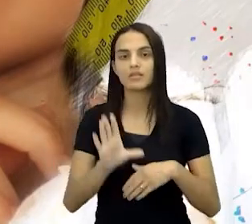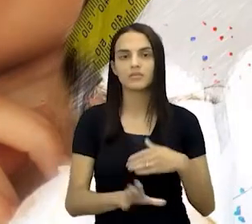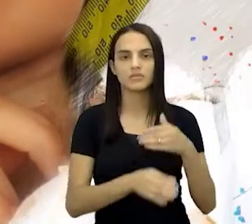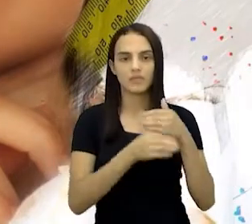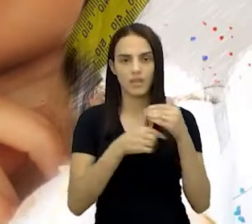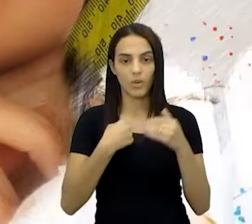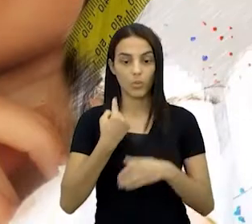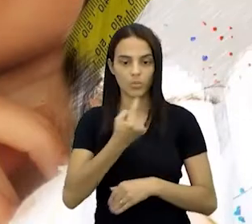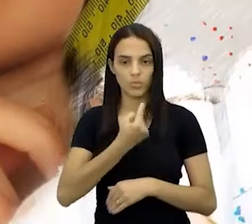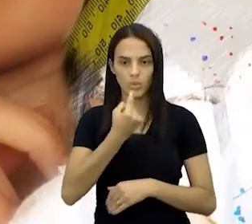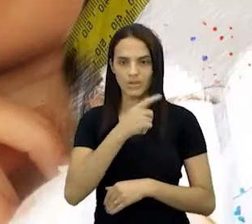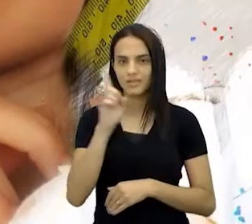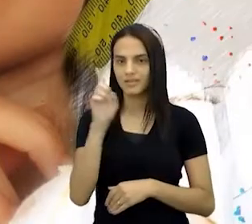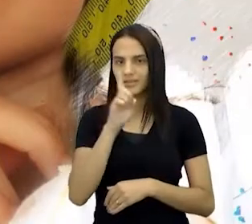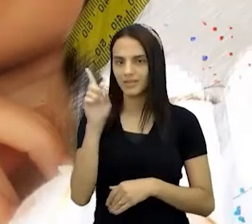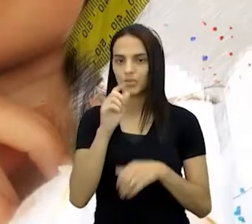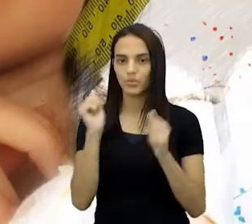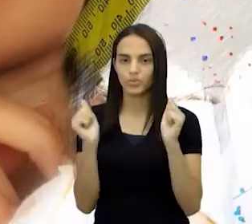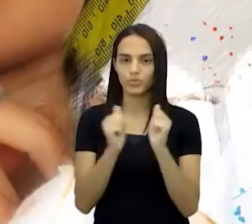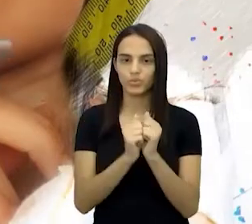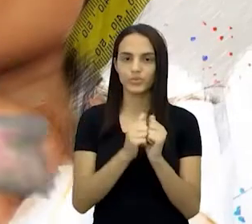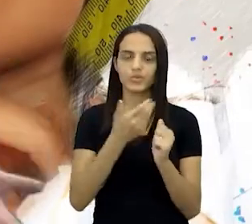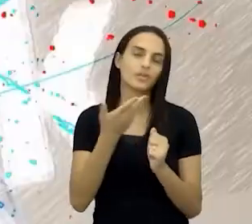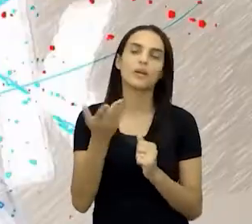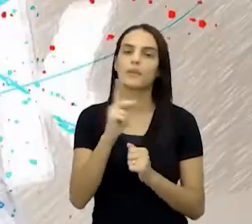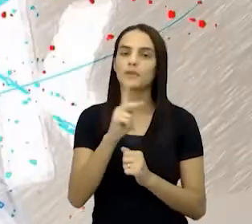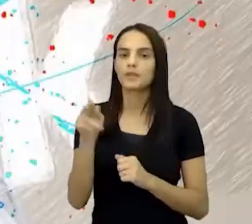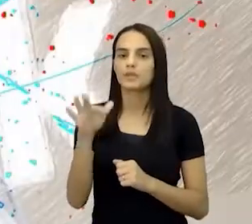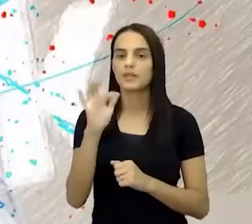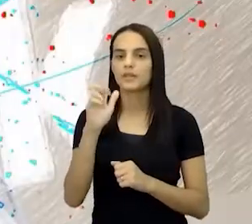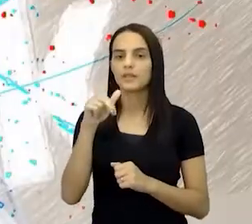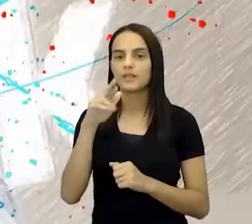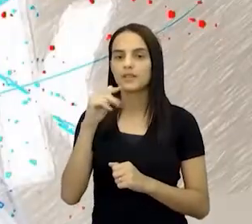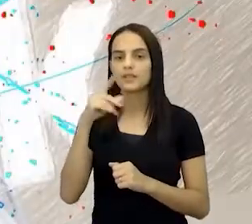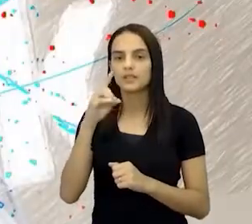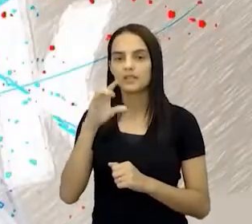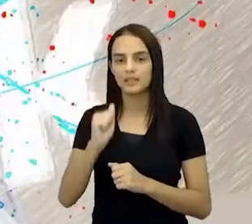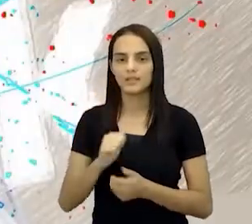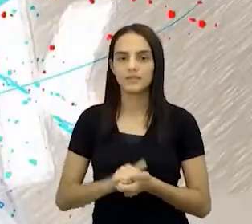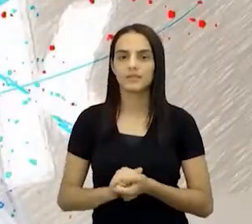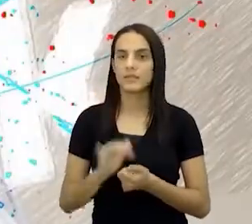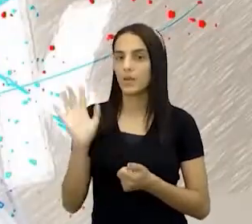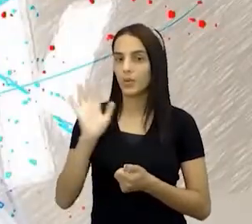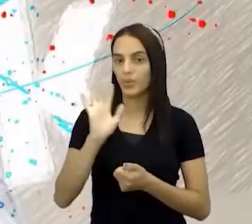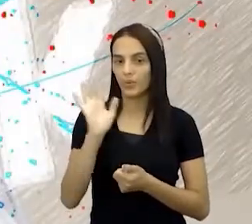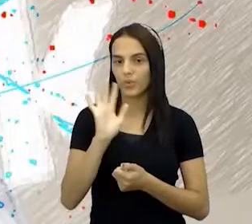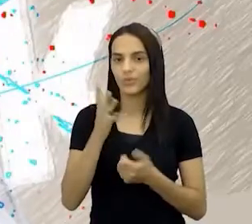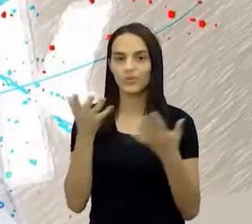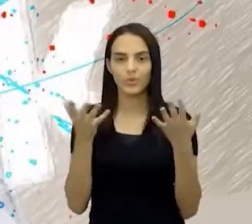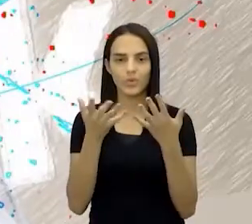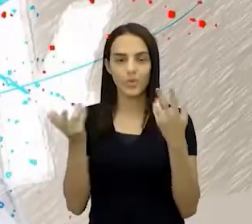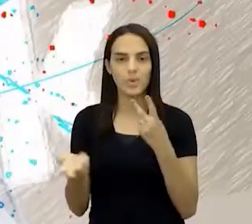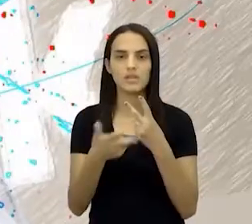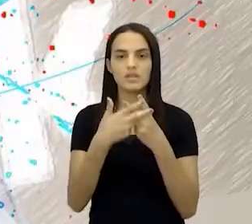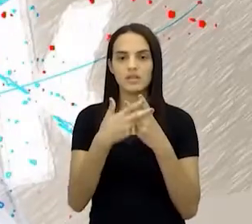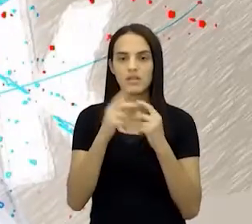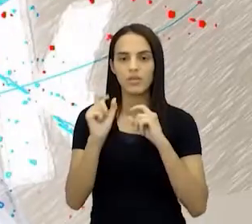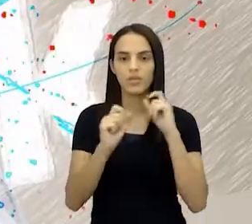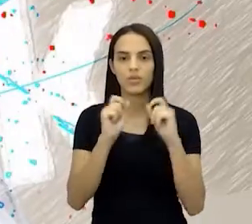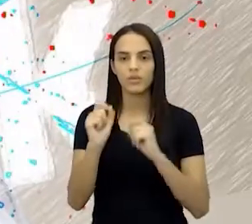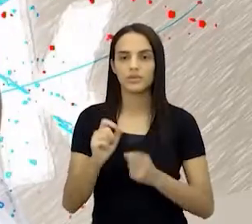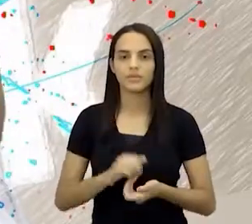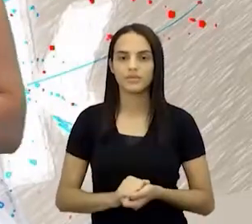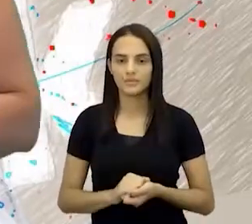estou sozinho, estou com ela, nossa querida professora Fernanda. Oi, turma, então hoje, hashtag se